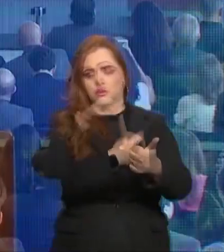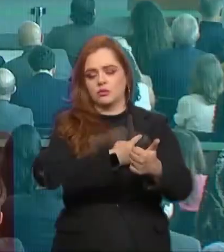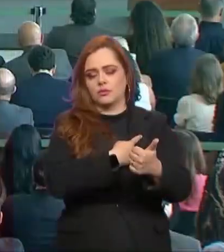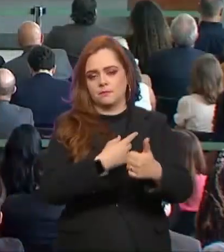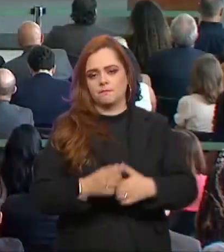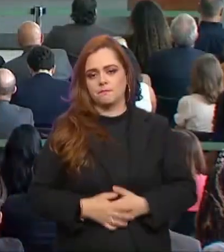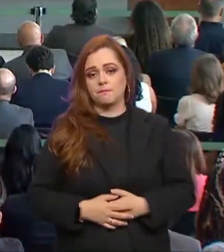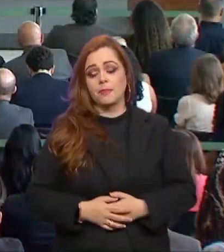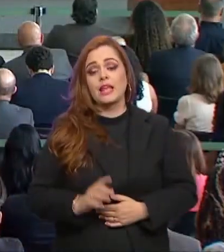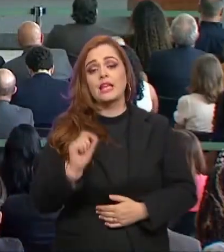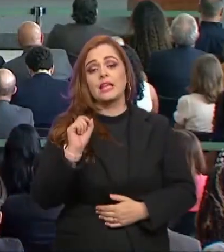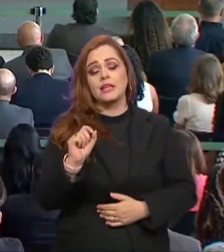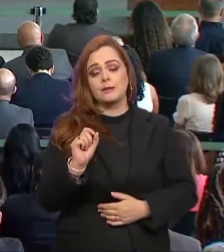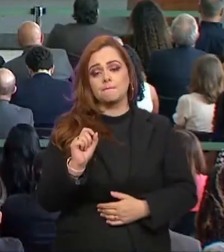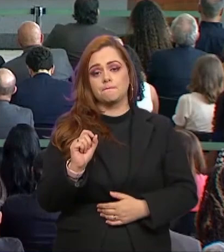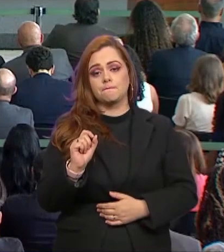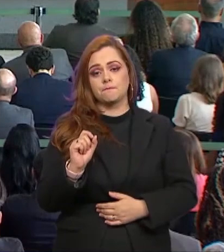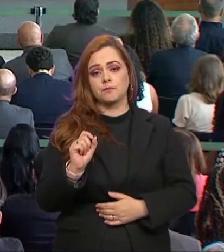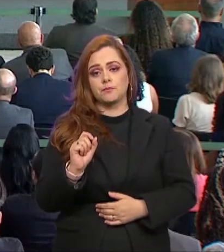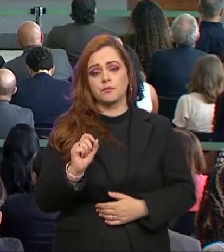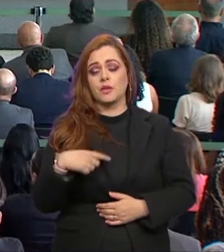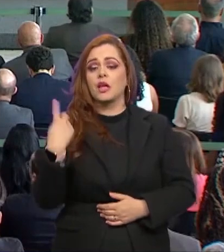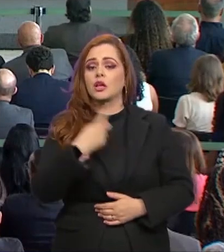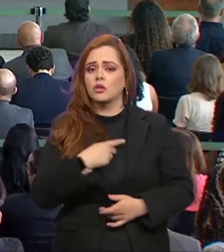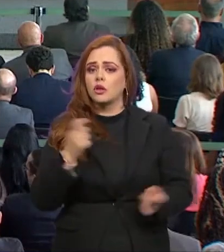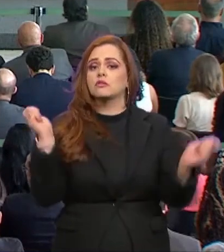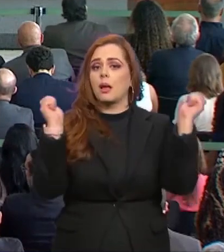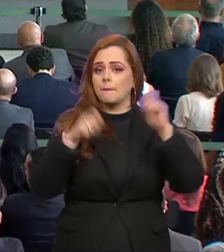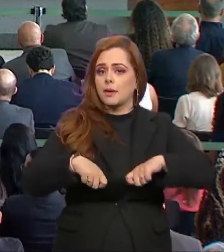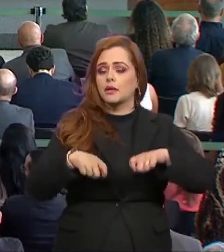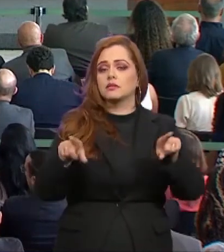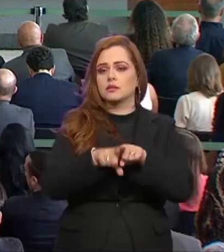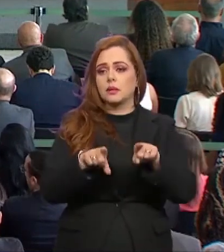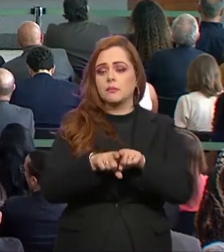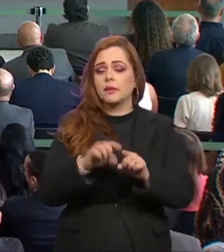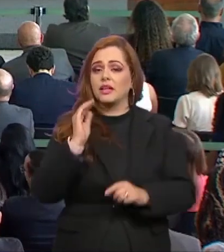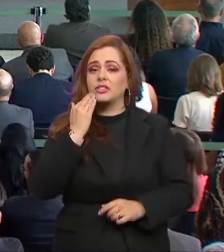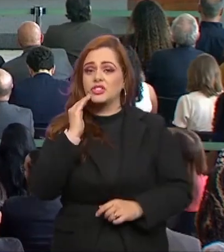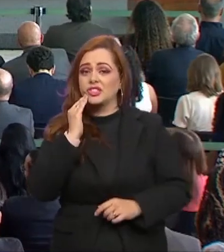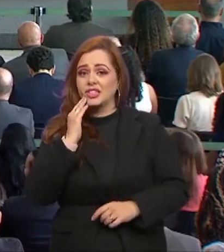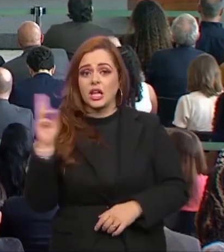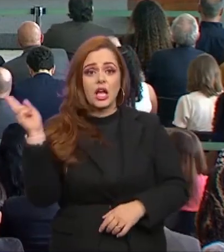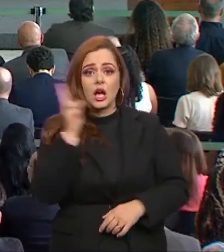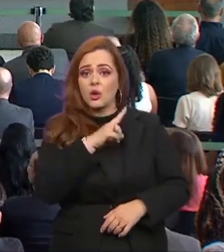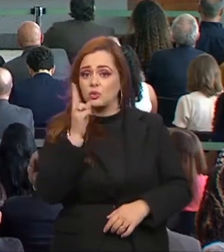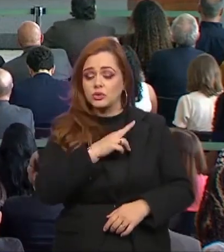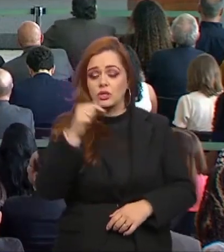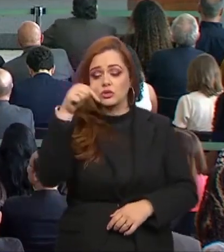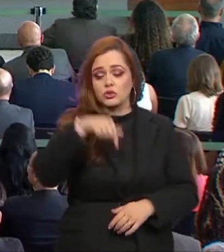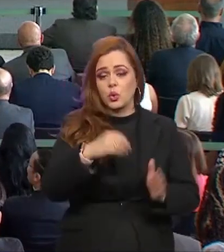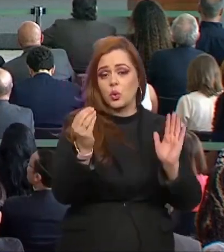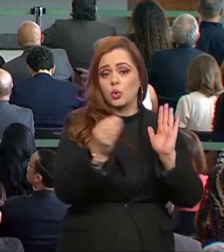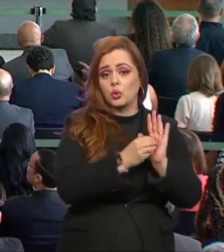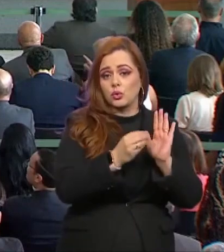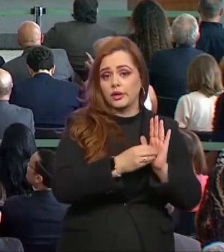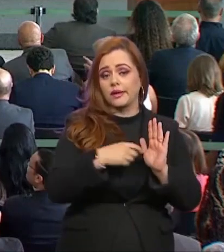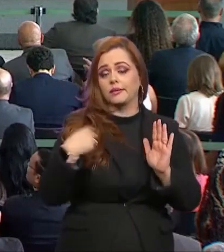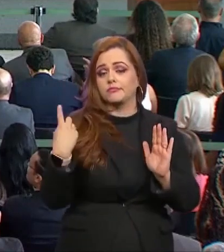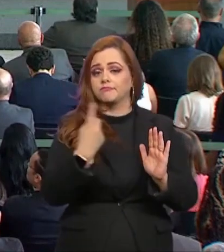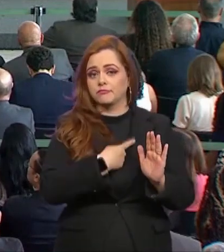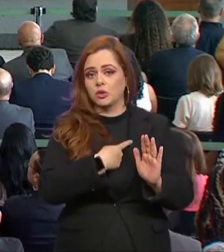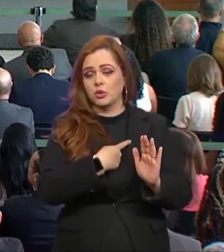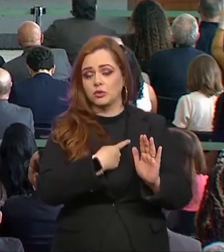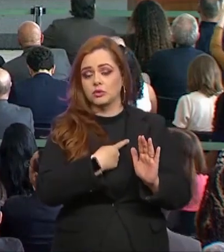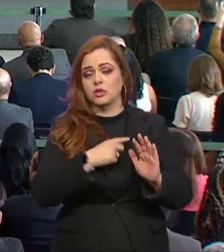2022. E que sejamos capazes de entender a urgência que está colocada diante de nós